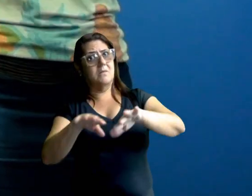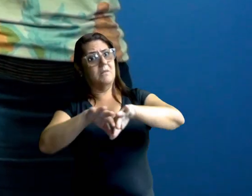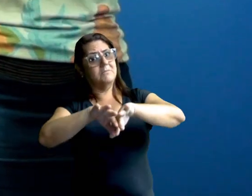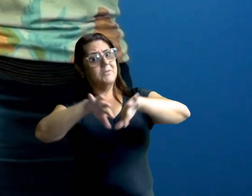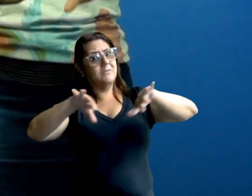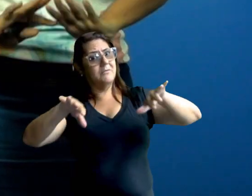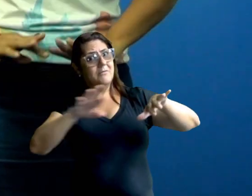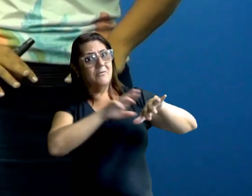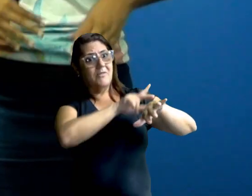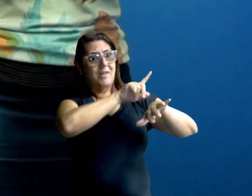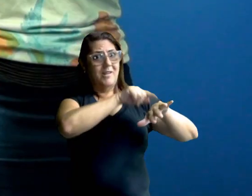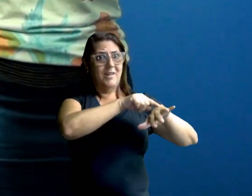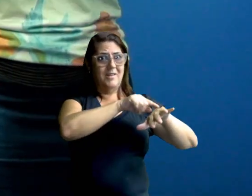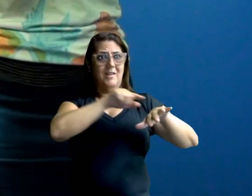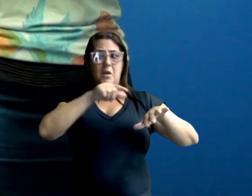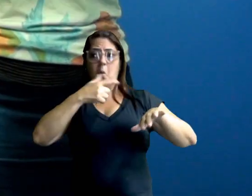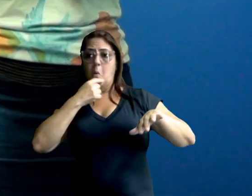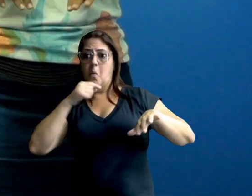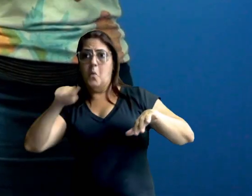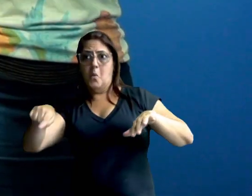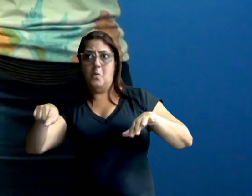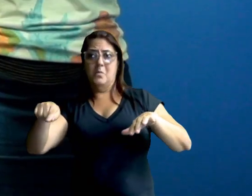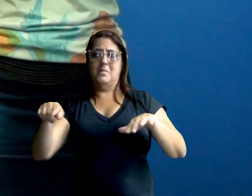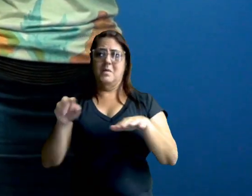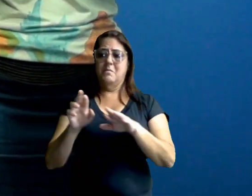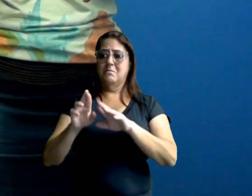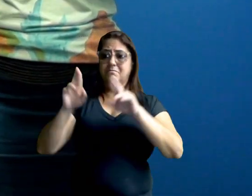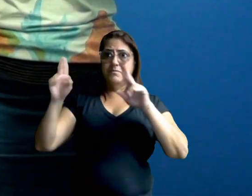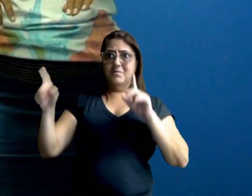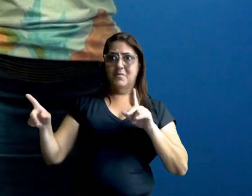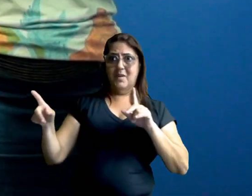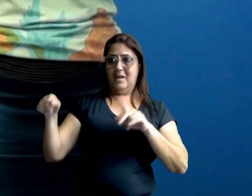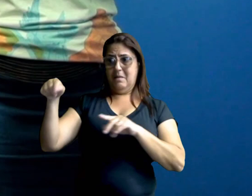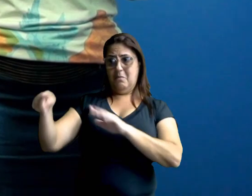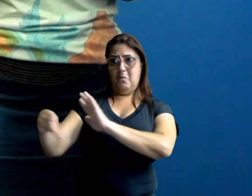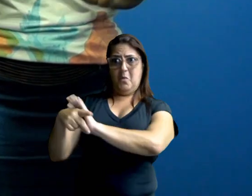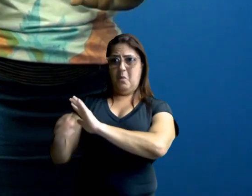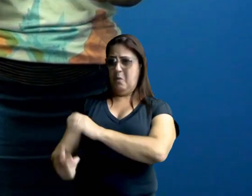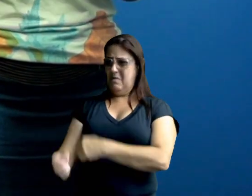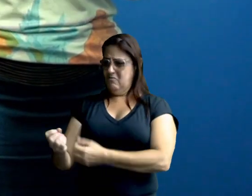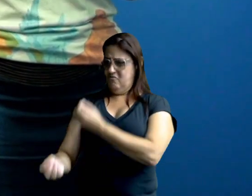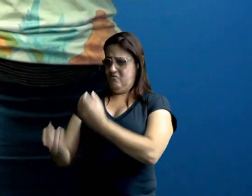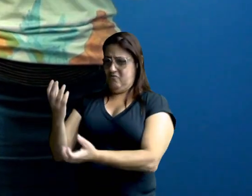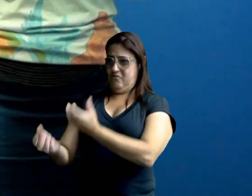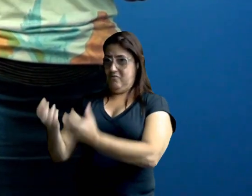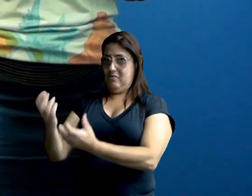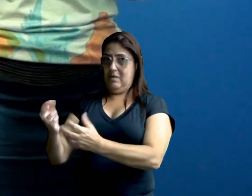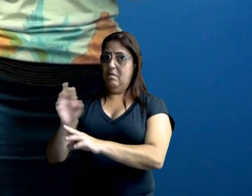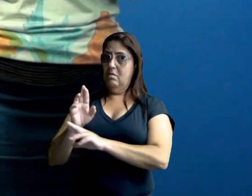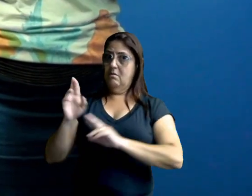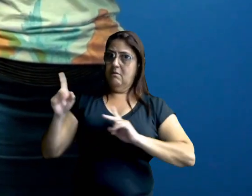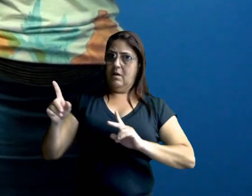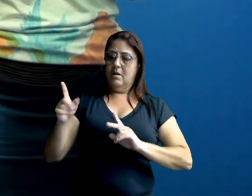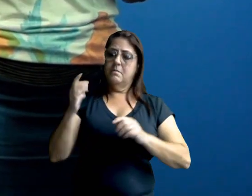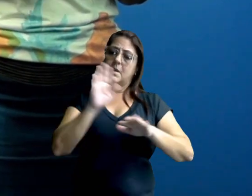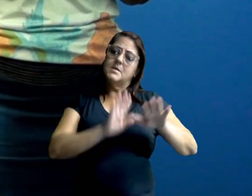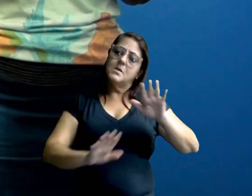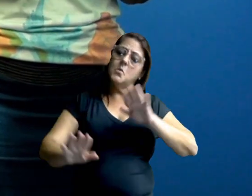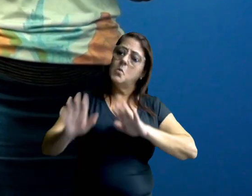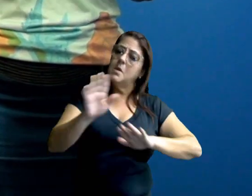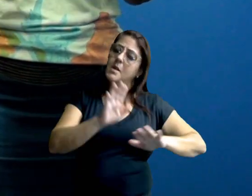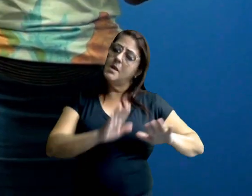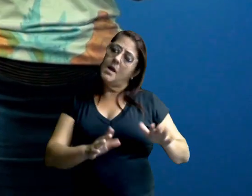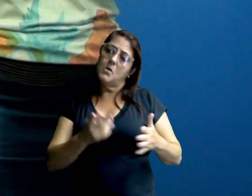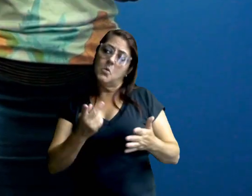árvores, para destruir aquele local, para depois fazer o plantio, né, de alimentos, e a gente tem que ter muito cuidado para que